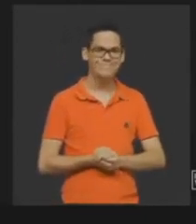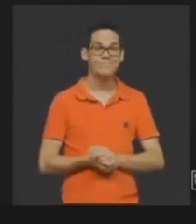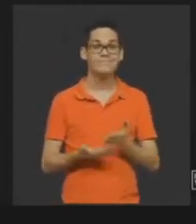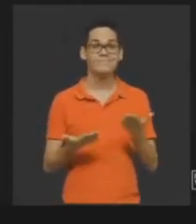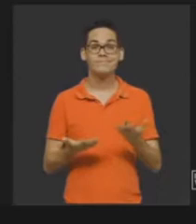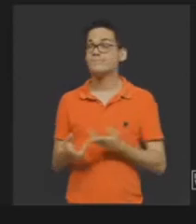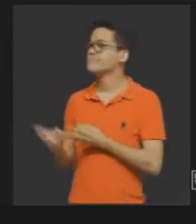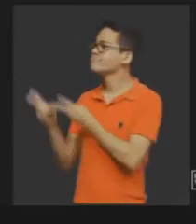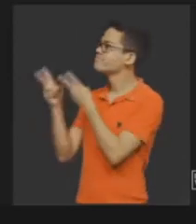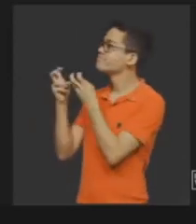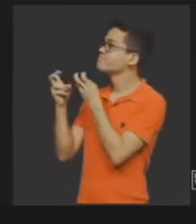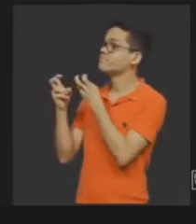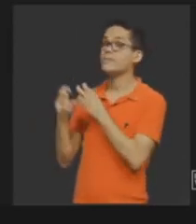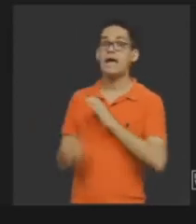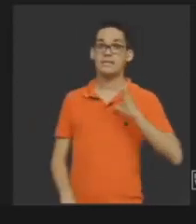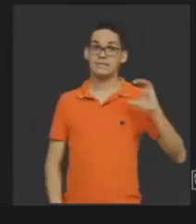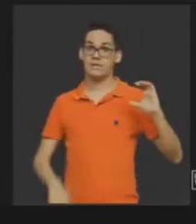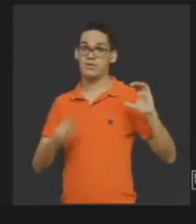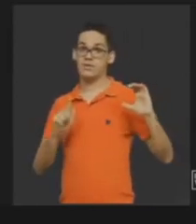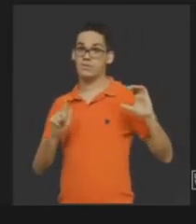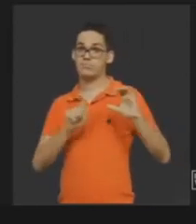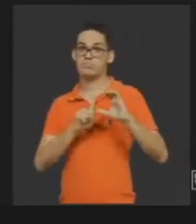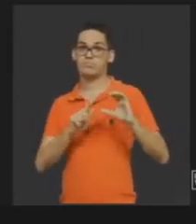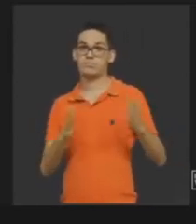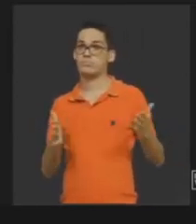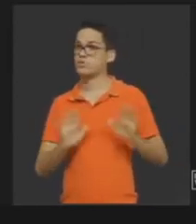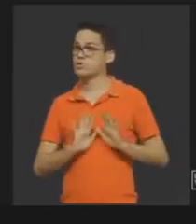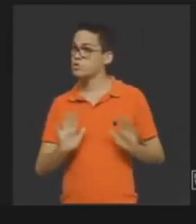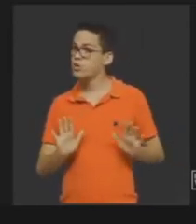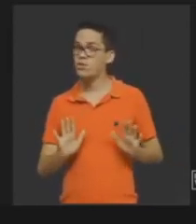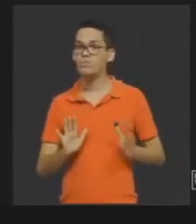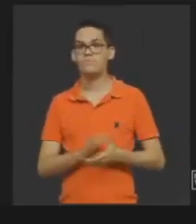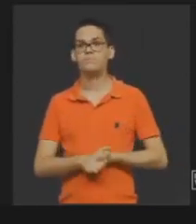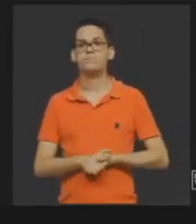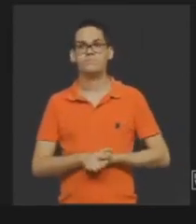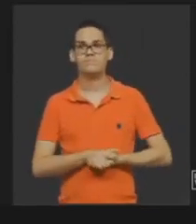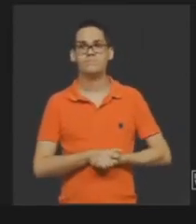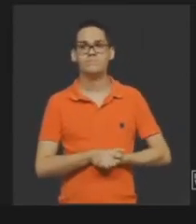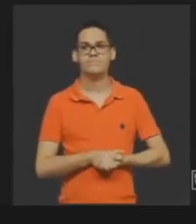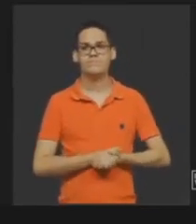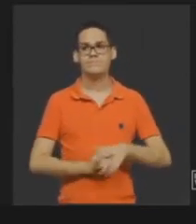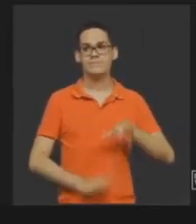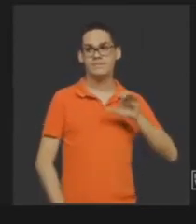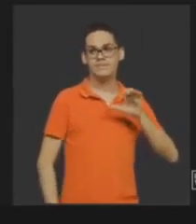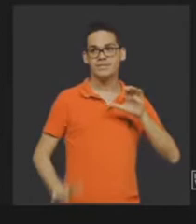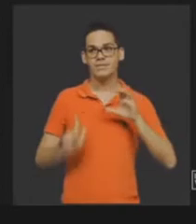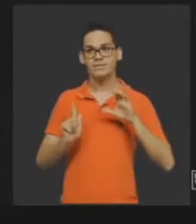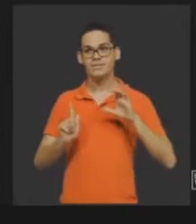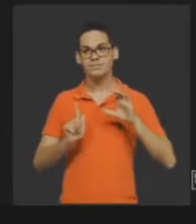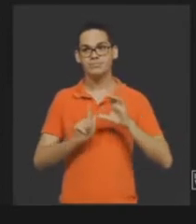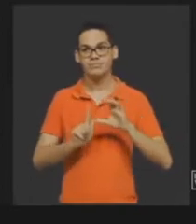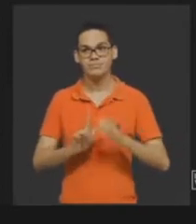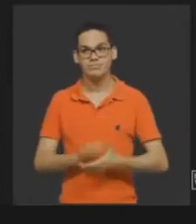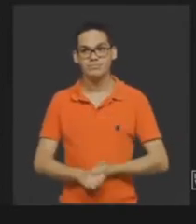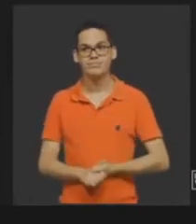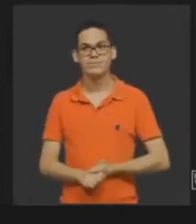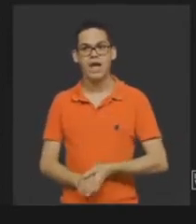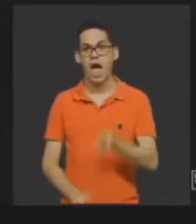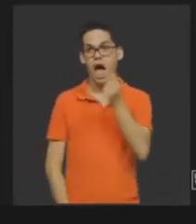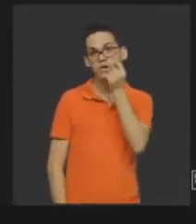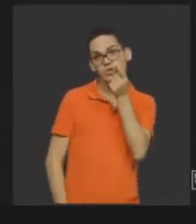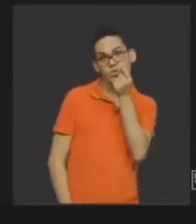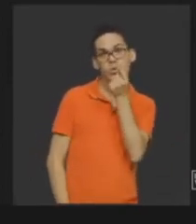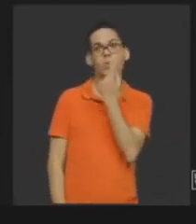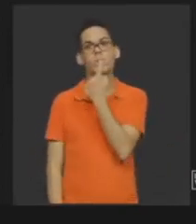Repare também que o C só se liga no G, ó. Pode procurar nessa molécula aí, que se você vê um C, ele está ligado no G, azulzinho ligado no